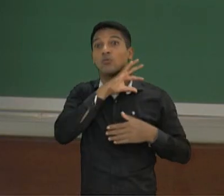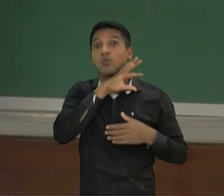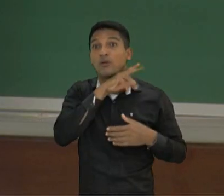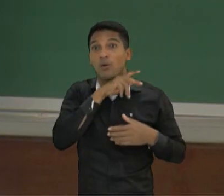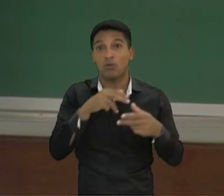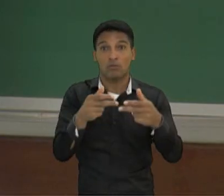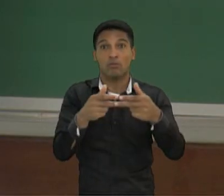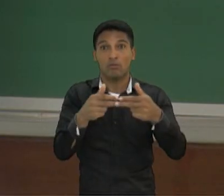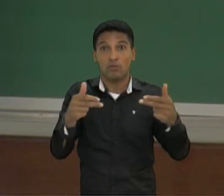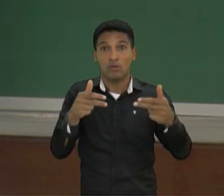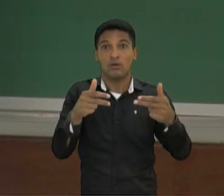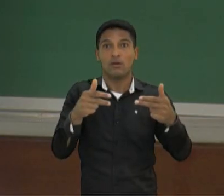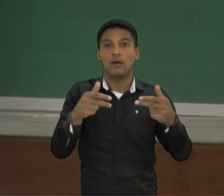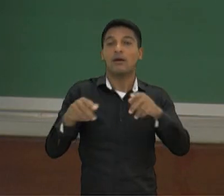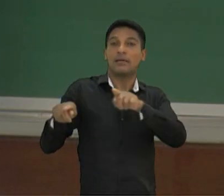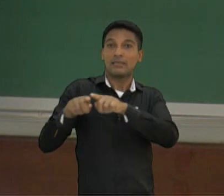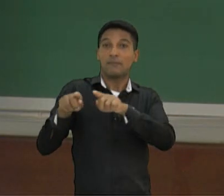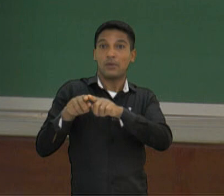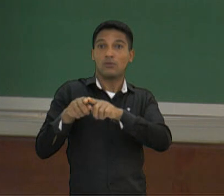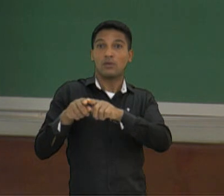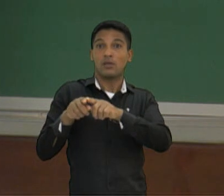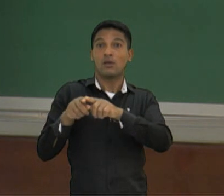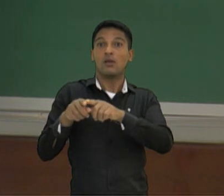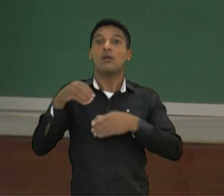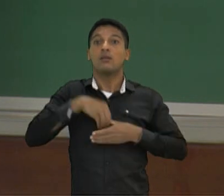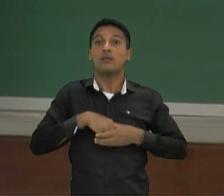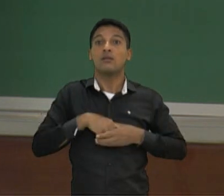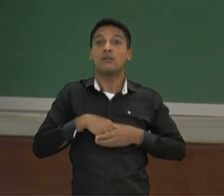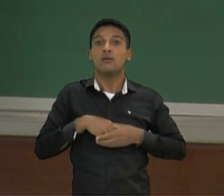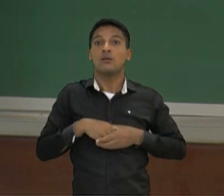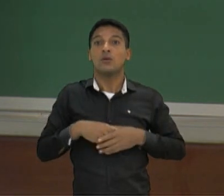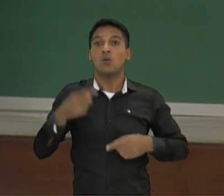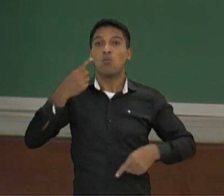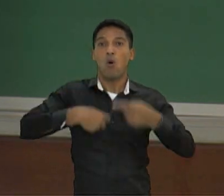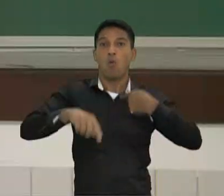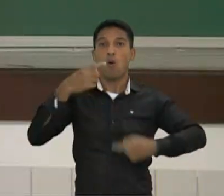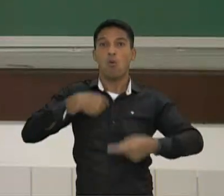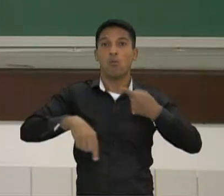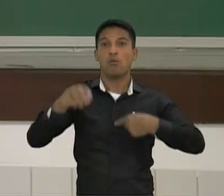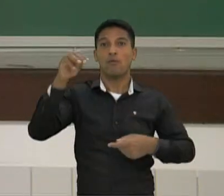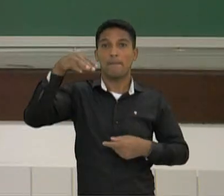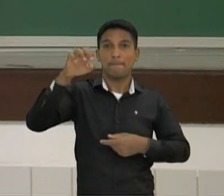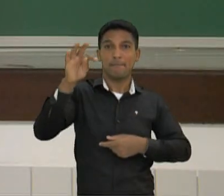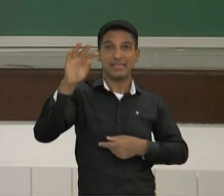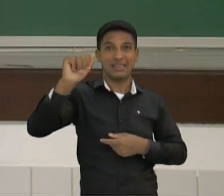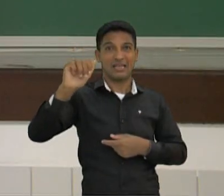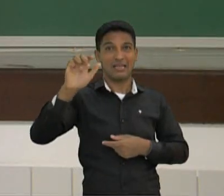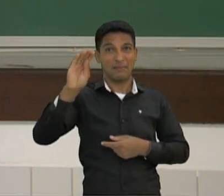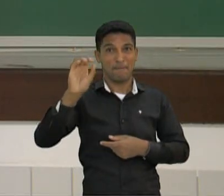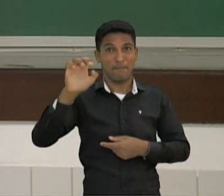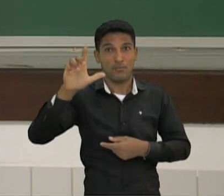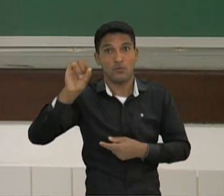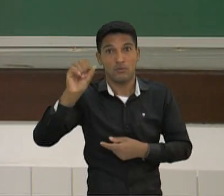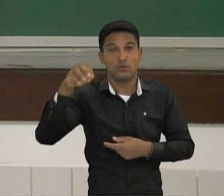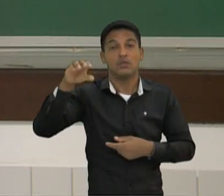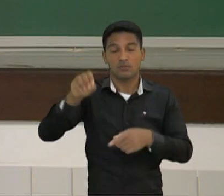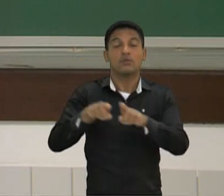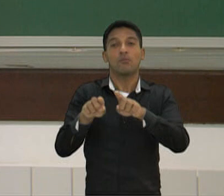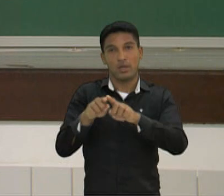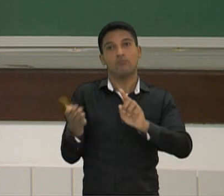alimentação, tá? Prosseguindo. O primeiro grupo que nós vamos estar abordando aqui hoje são as aves, que são